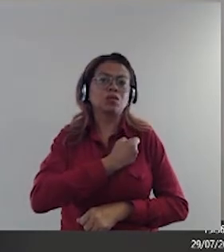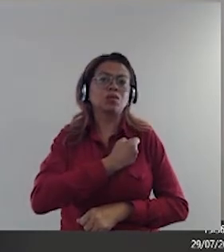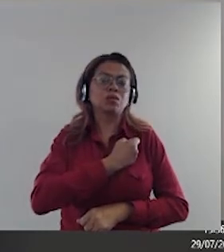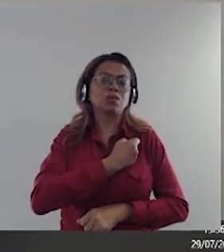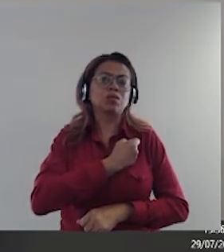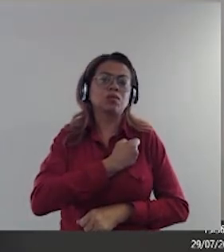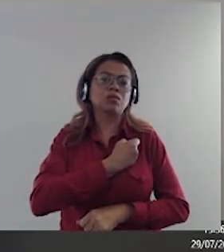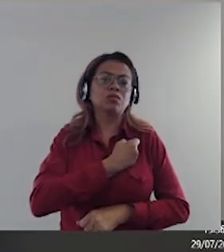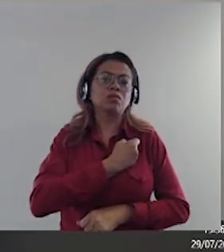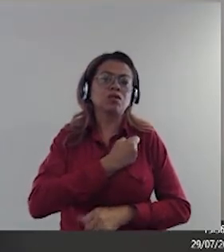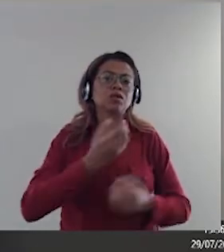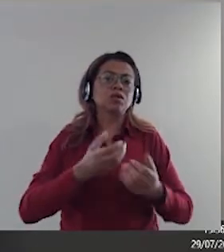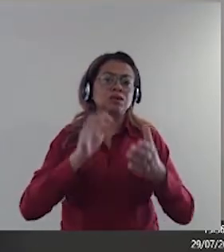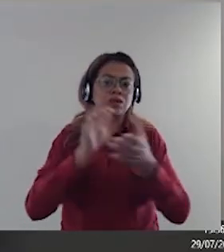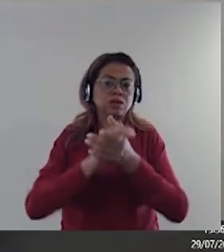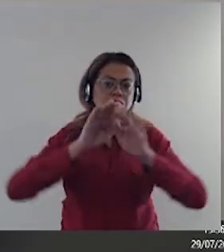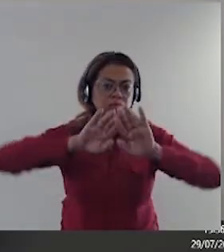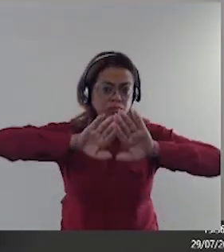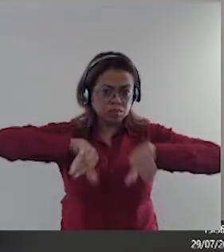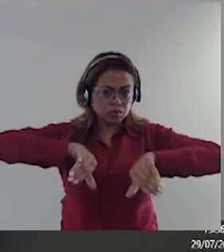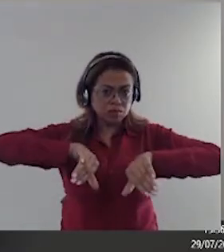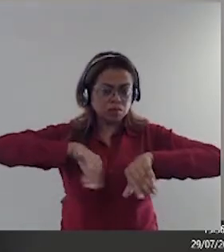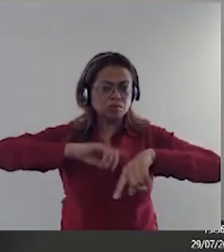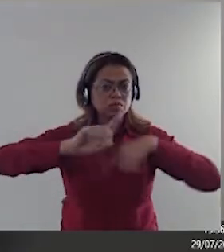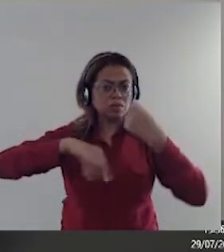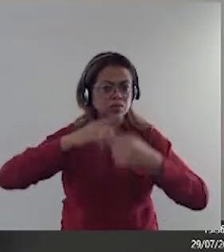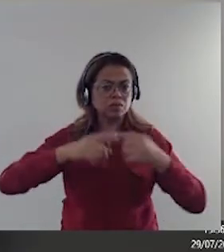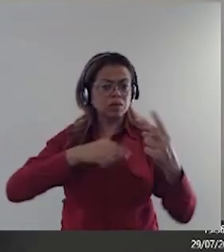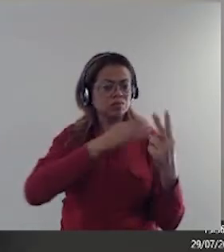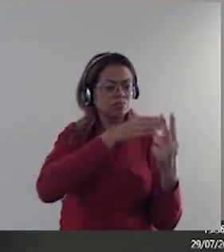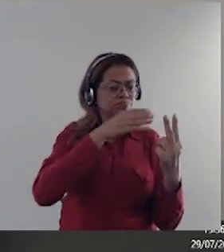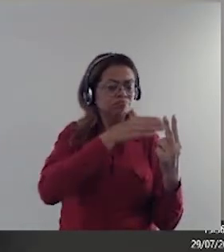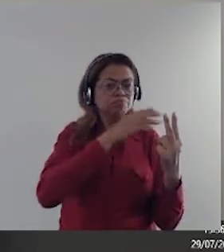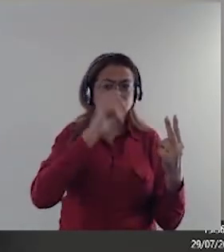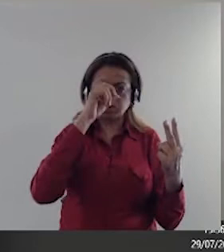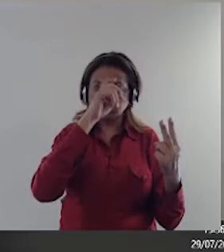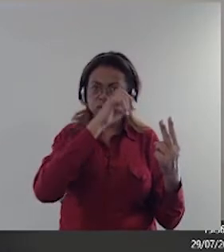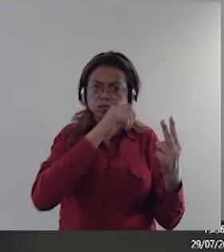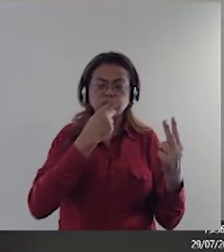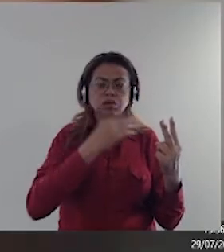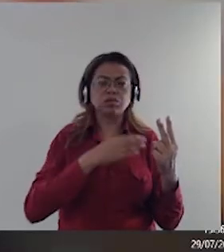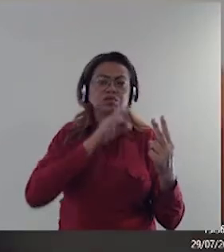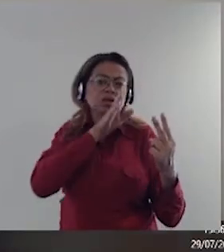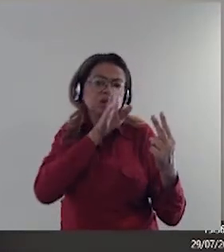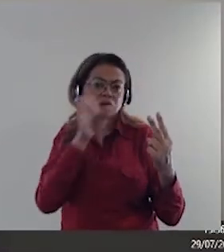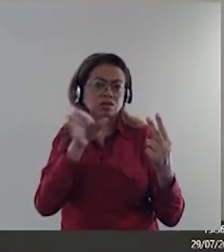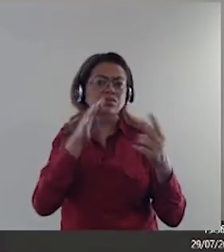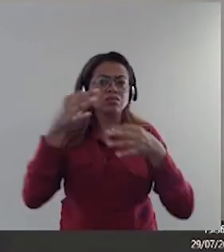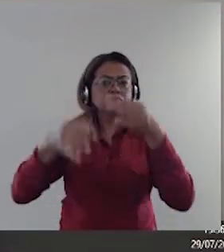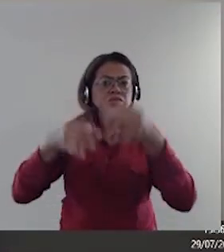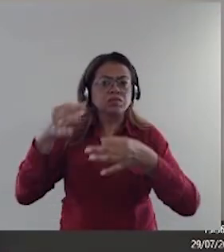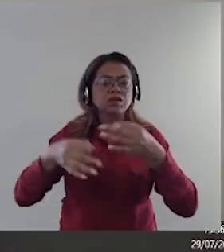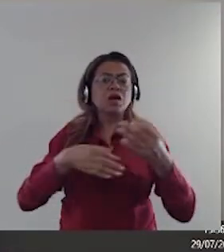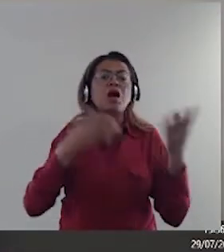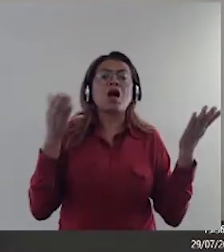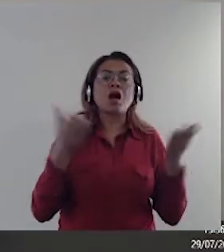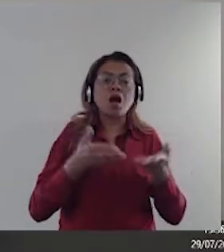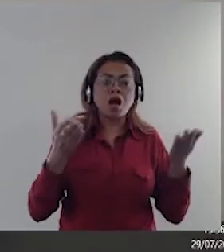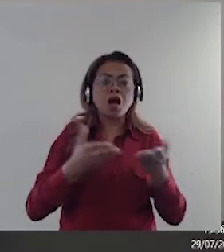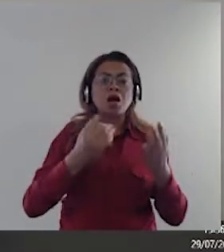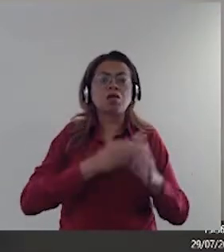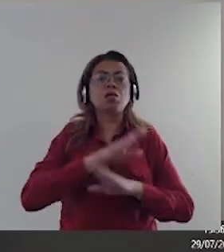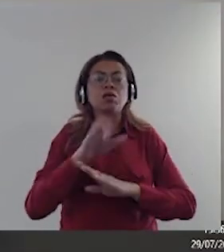Isso também é uma questão interessante, né? Ou seja, talvez as partes com mais dificuldade de ter acesso ao judiciário tenham desejado fazer